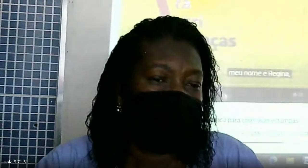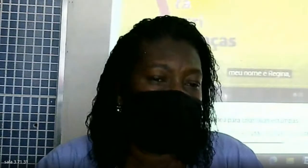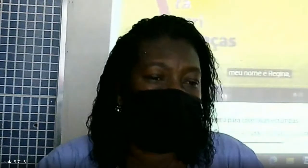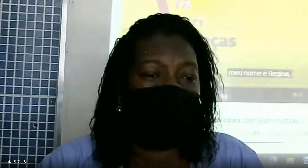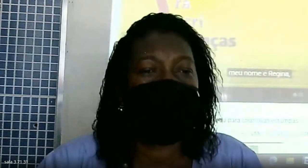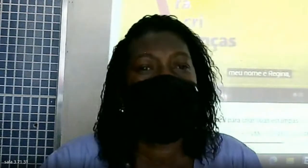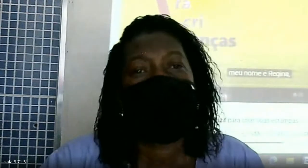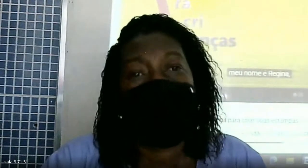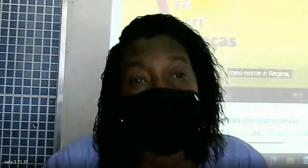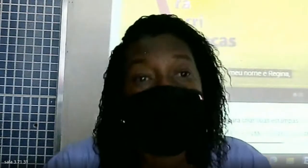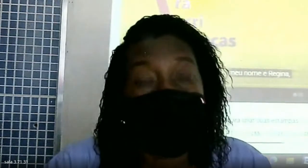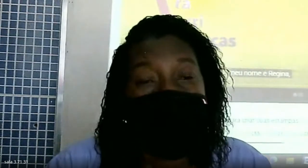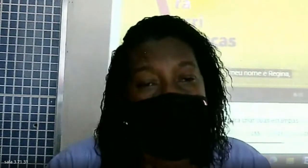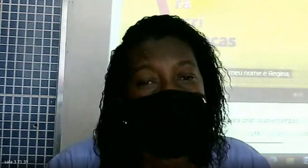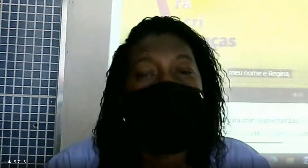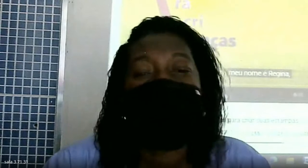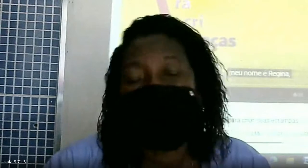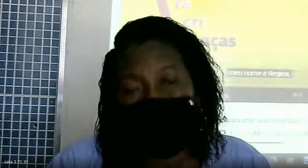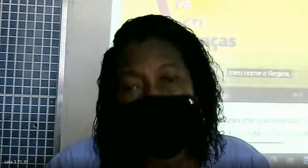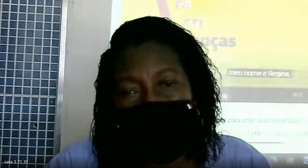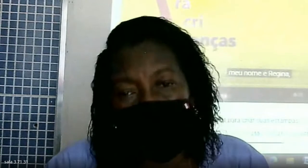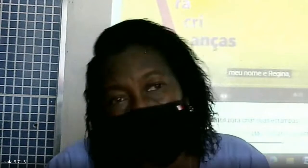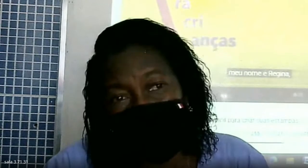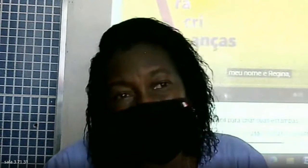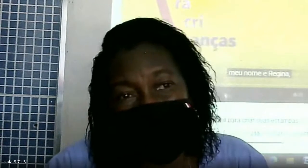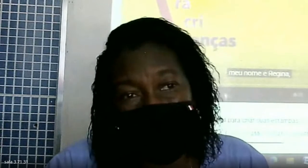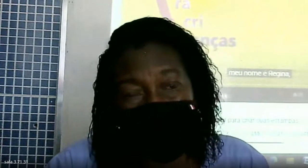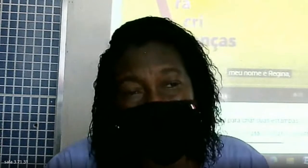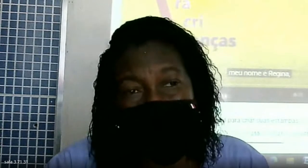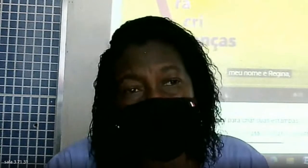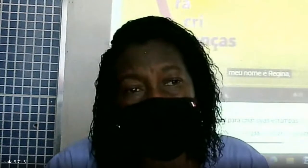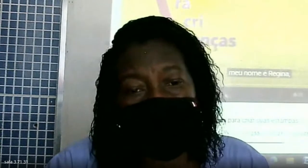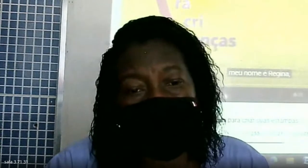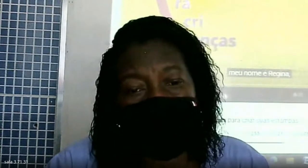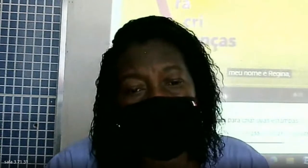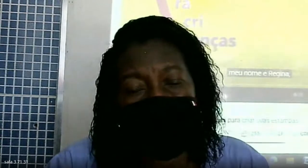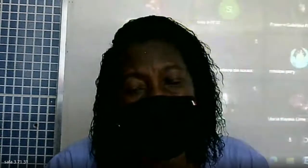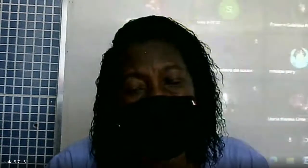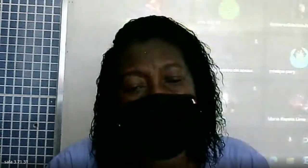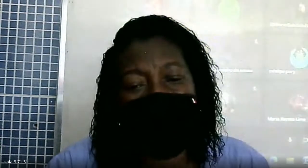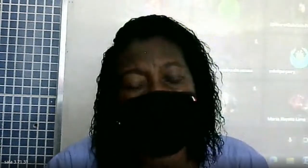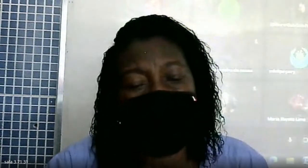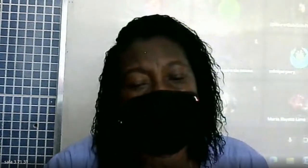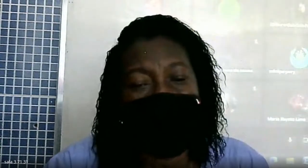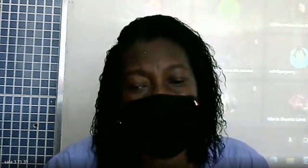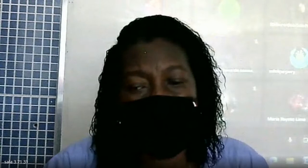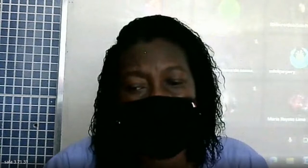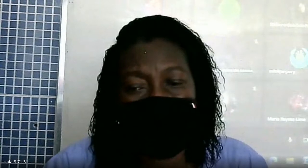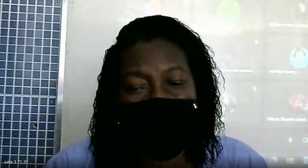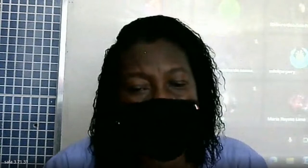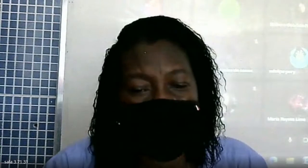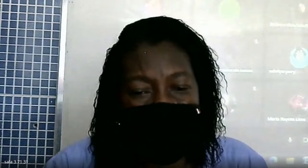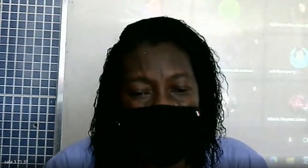como é que eu vou dizer? Profissional, mas ele trabalha com molde vazado. Já o artista, deixa